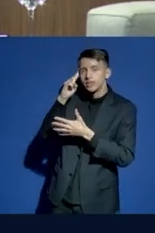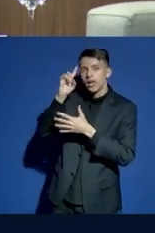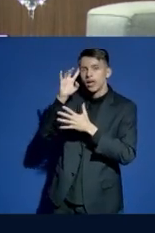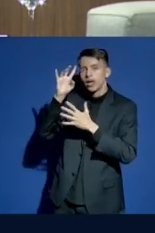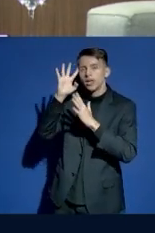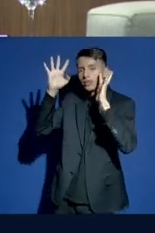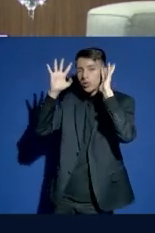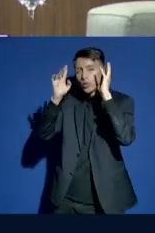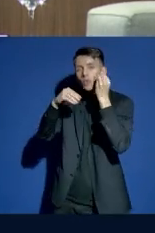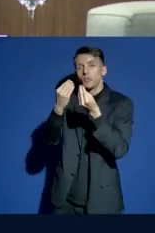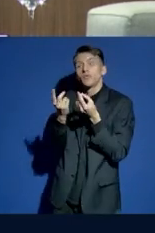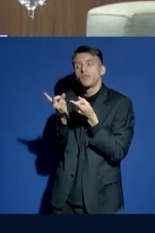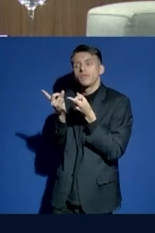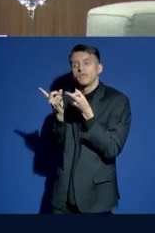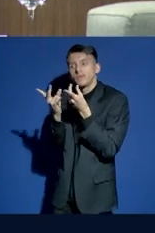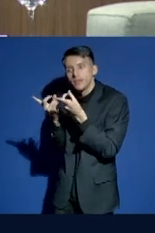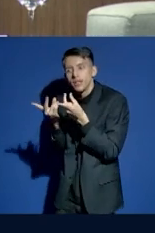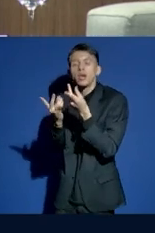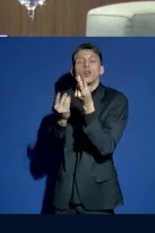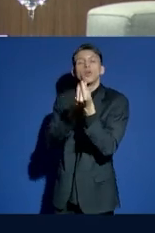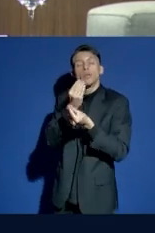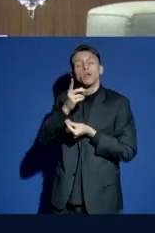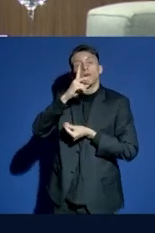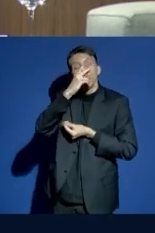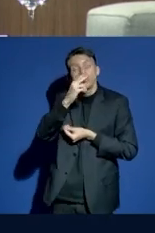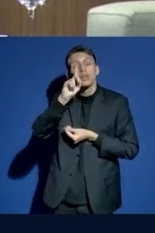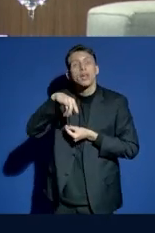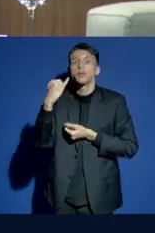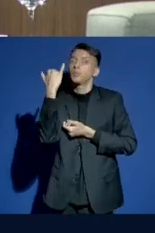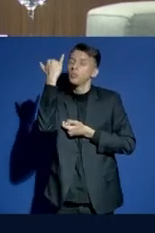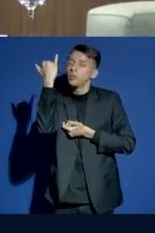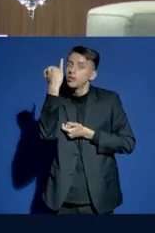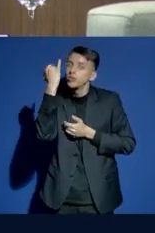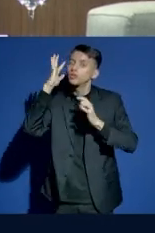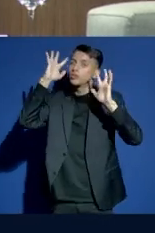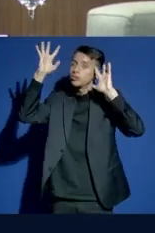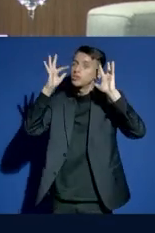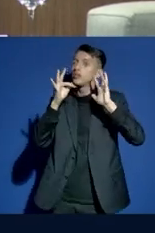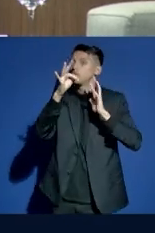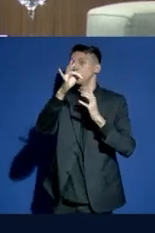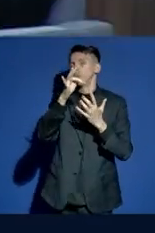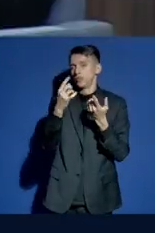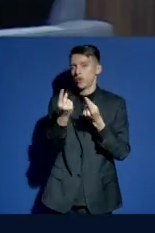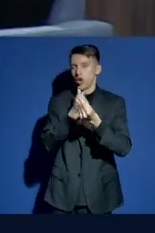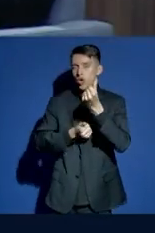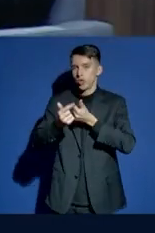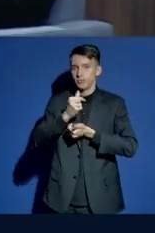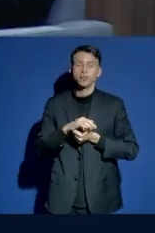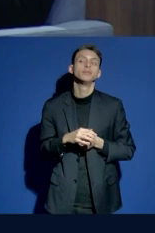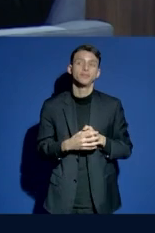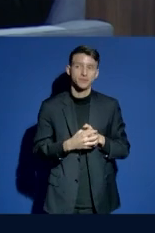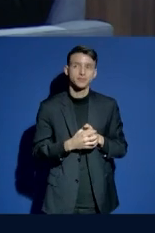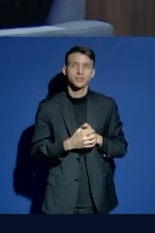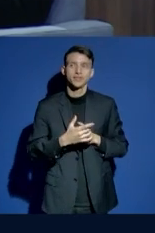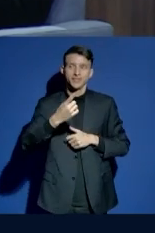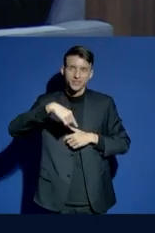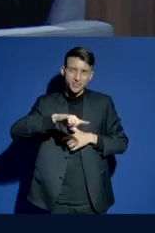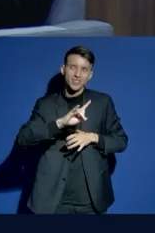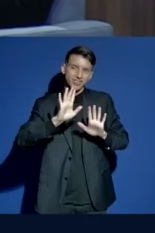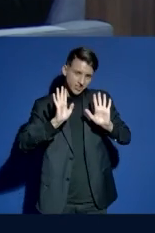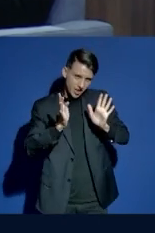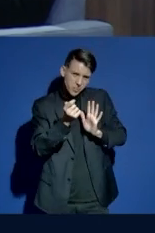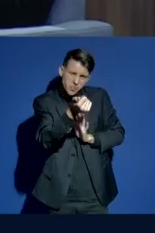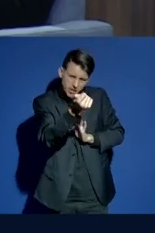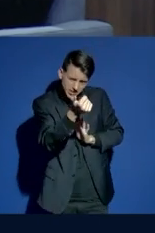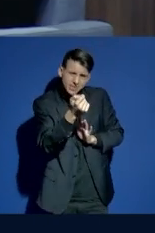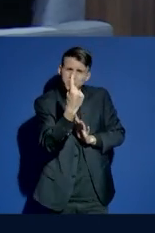é algo extremamente importante para nosso futuro econômico nós estamos aqui já a menos de um minuto Afinal nosso